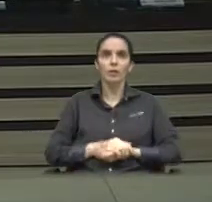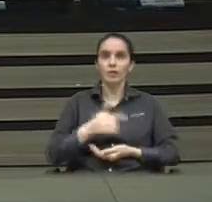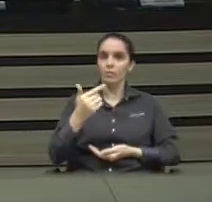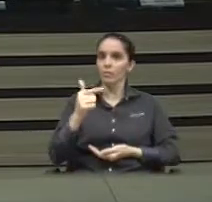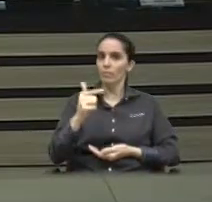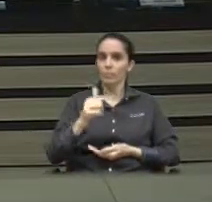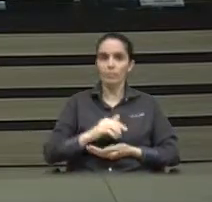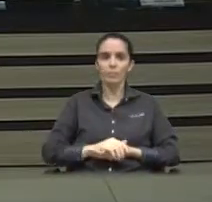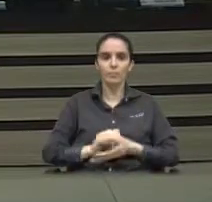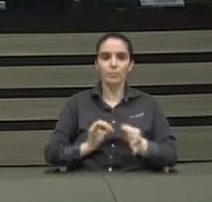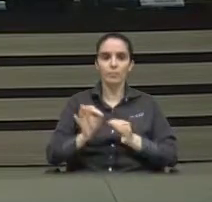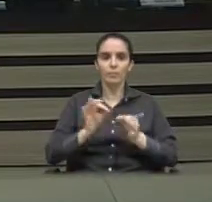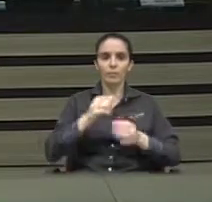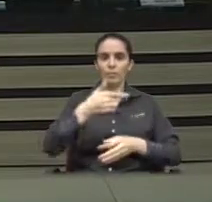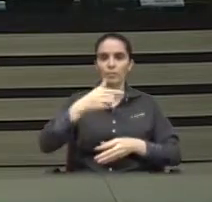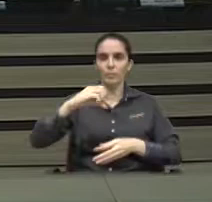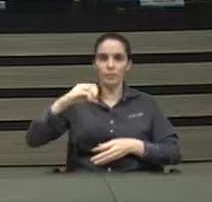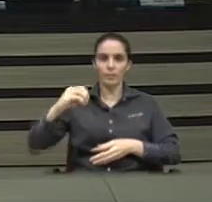Não havendo o projeto